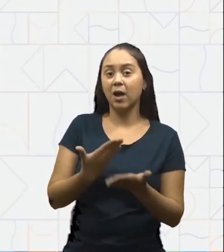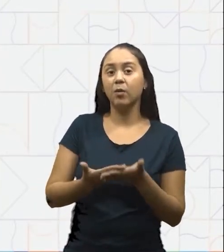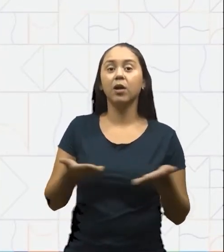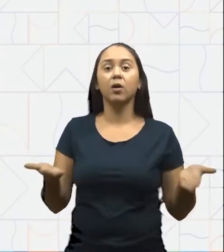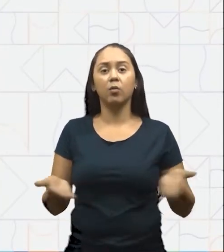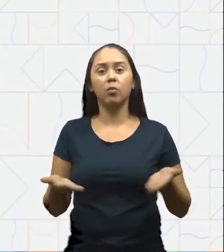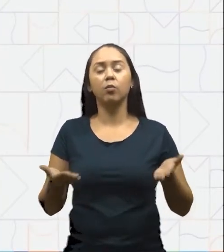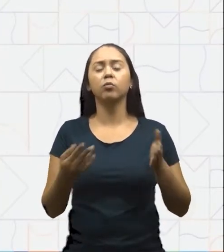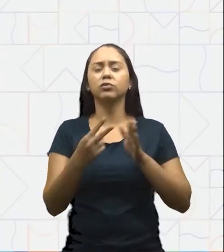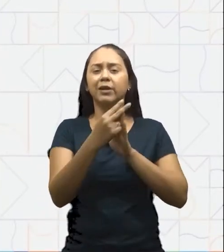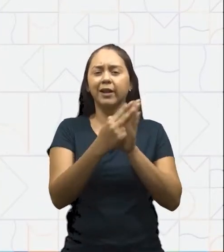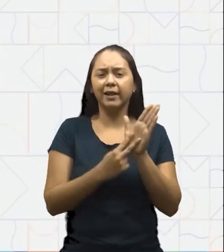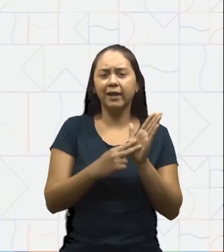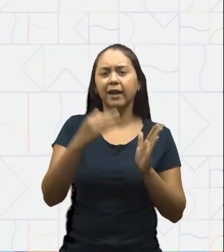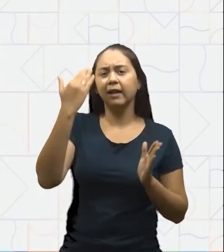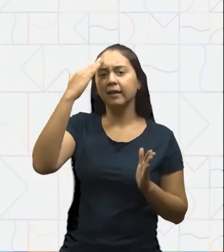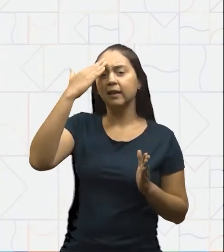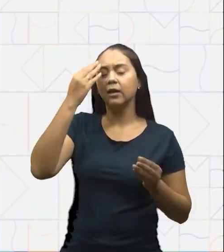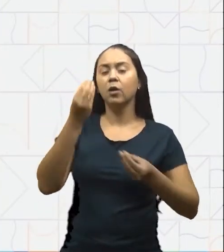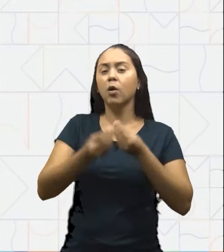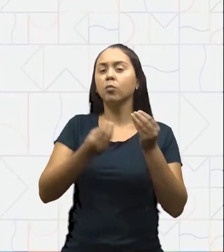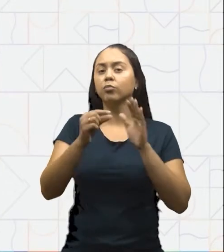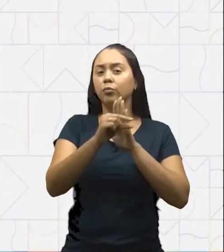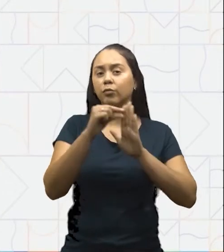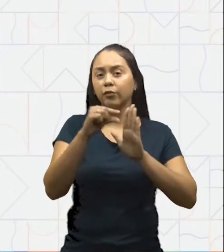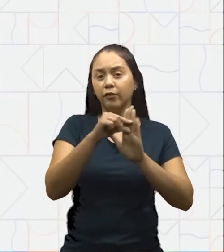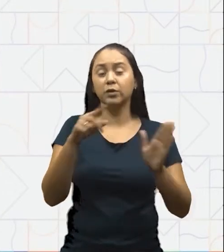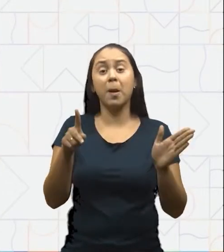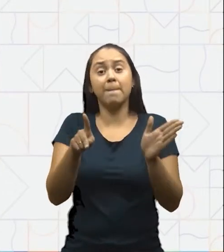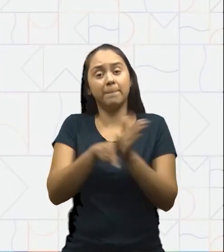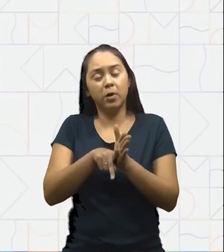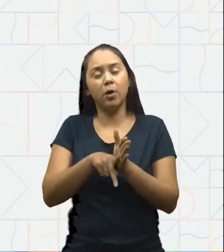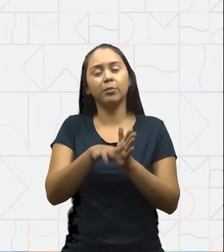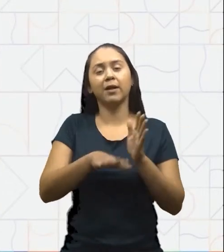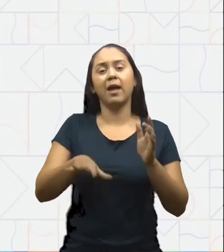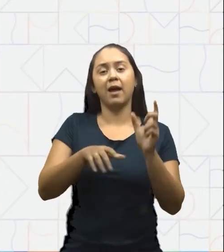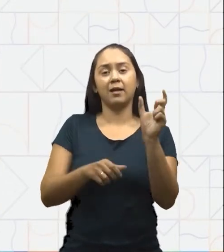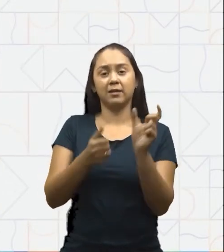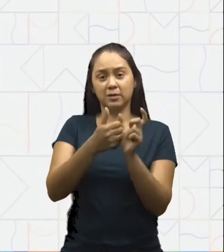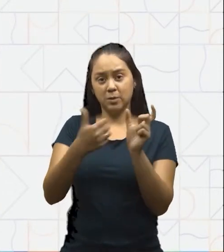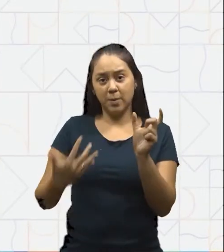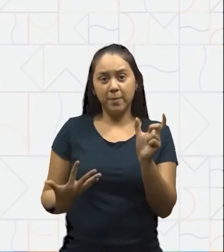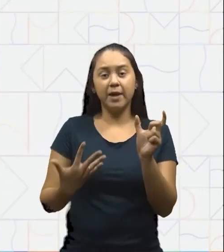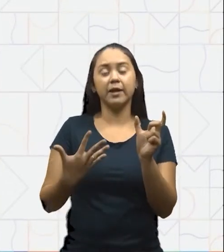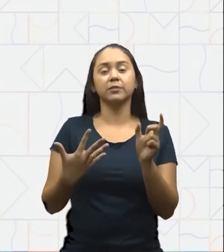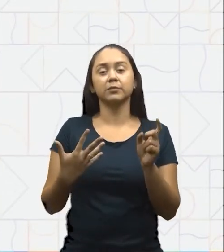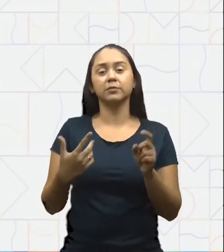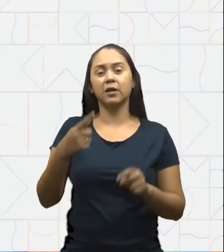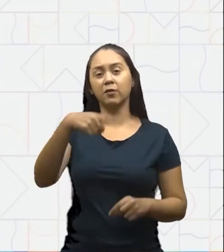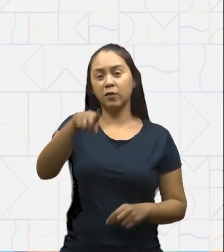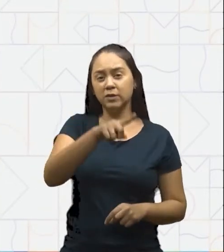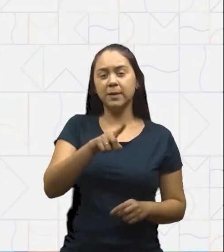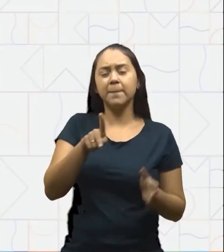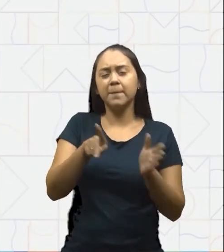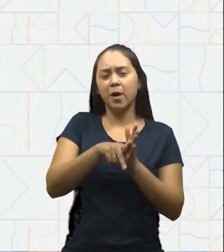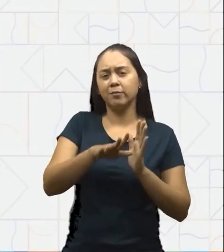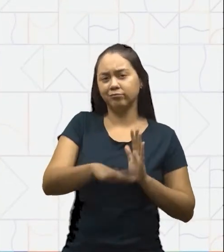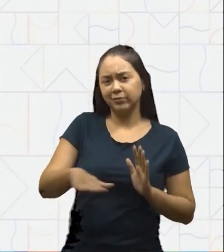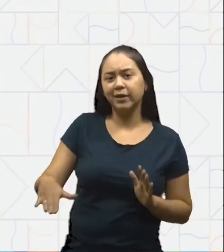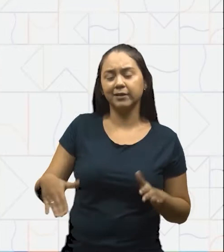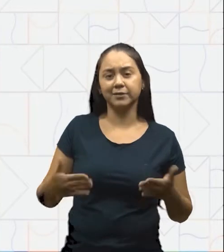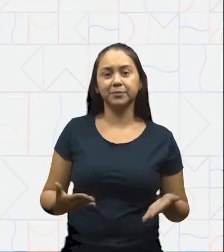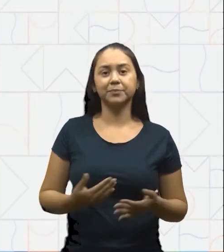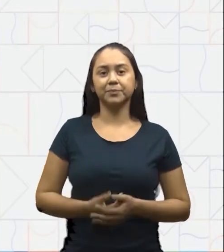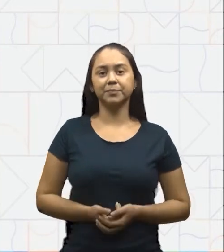hoje, vamos ler e compreender verbetes de enciclopédia infantil, tendo em vista que você é uma criança. Na